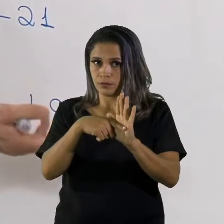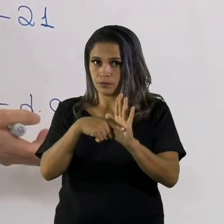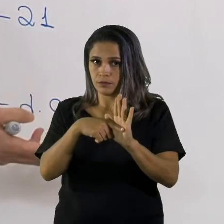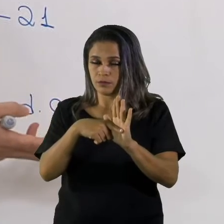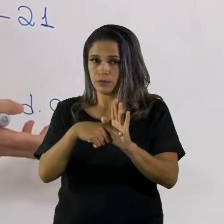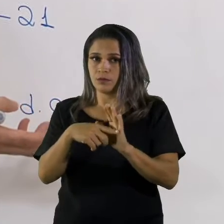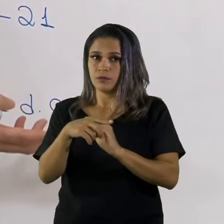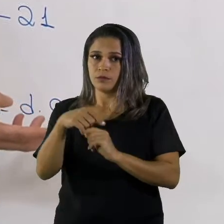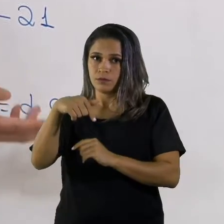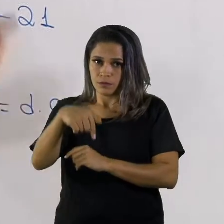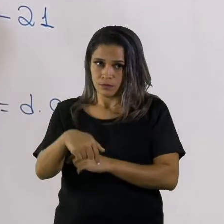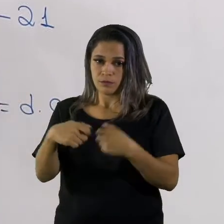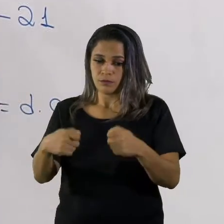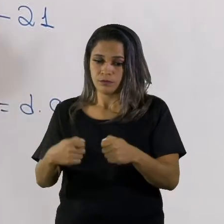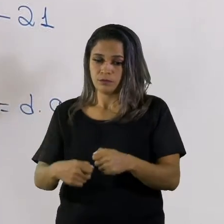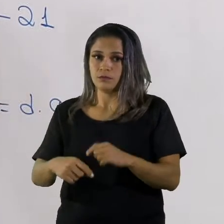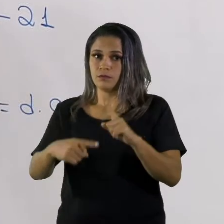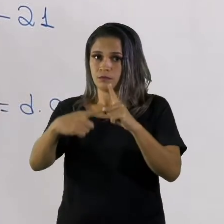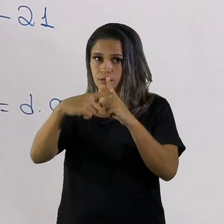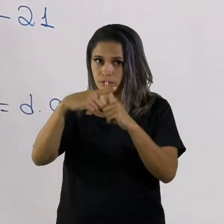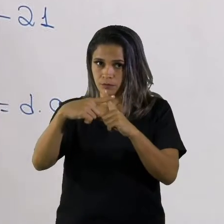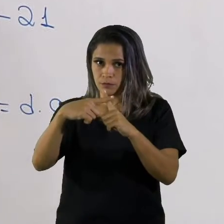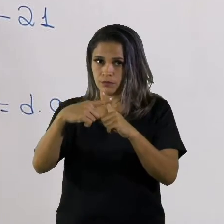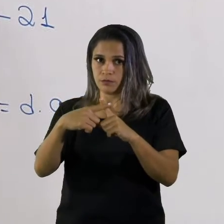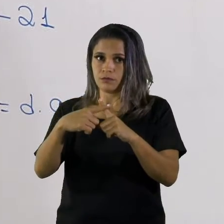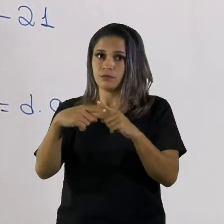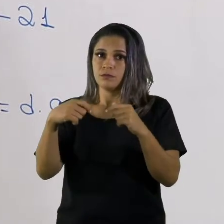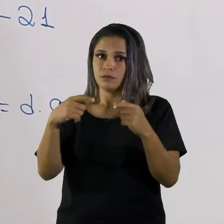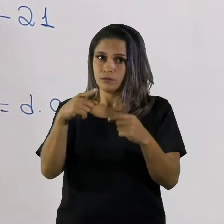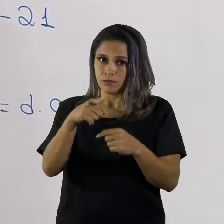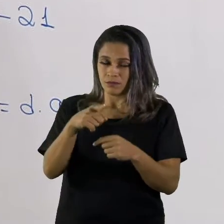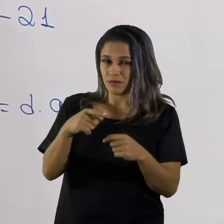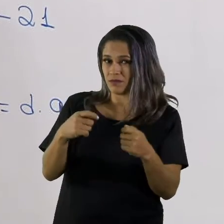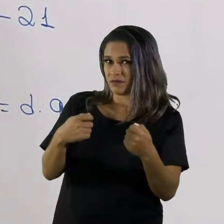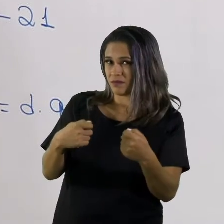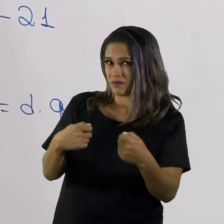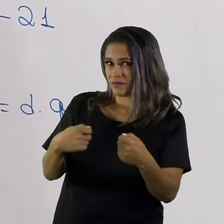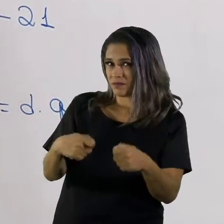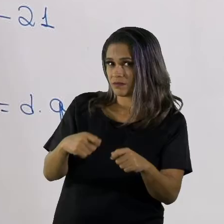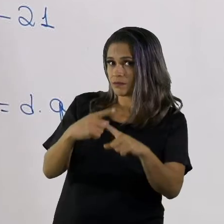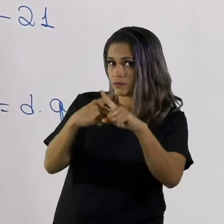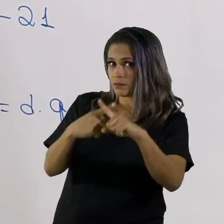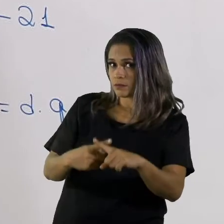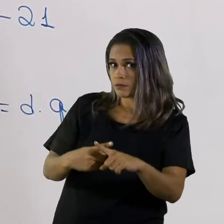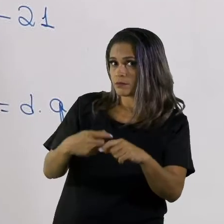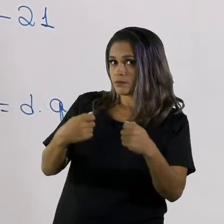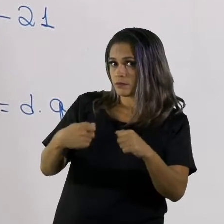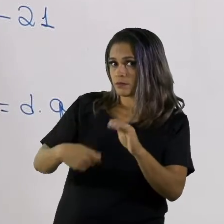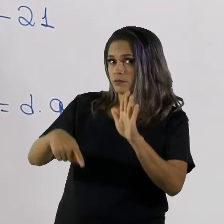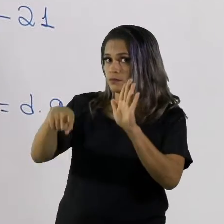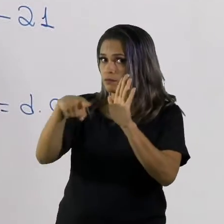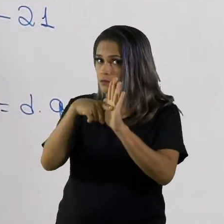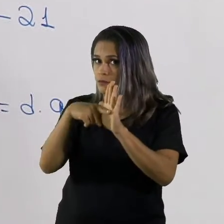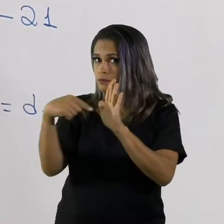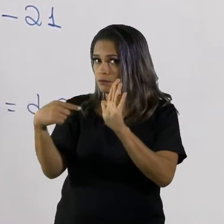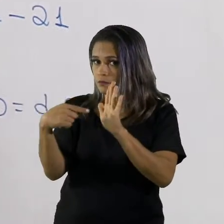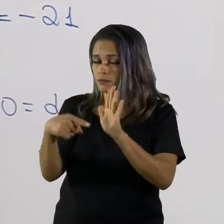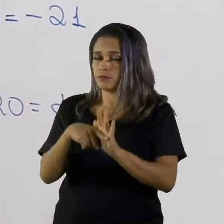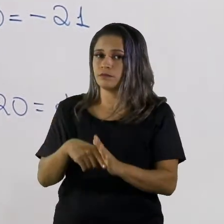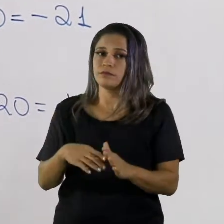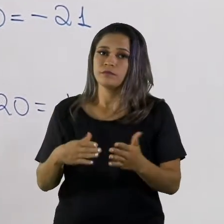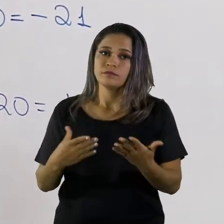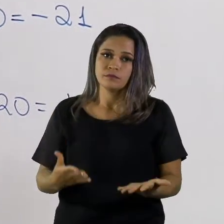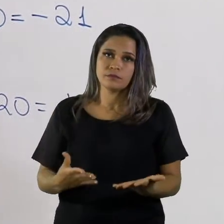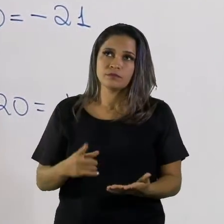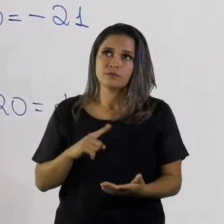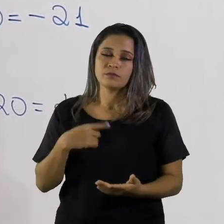ser positivo, porque quando você fizer a multiplicação tem que dar o produto negativo, ok? Então, nós